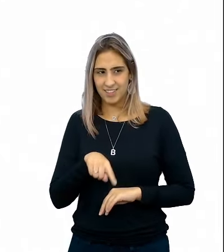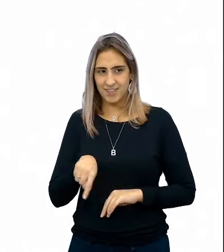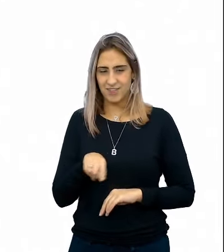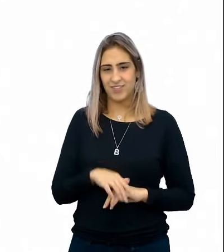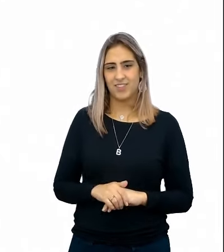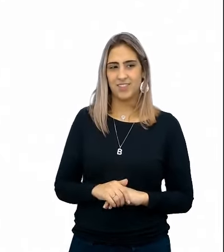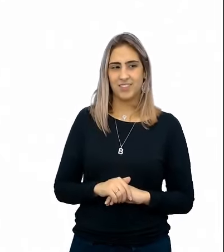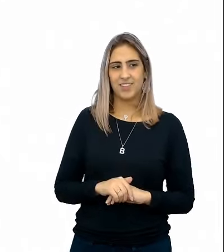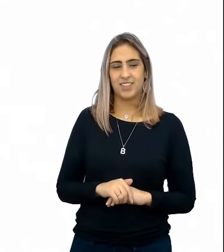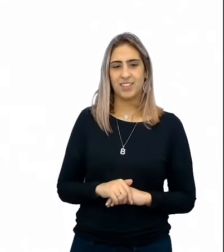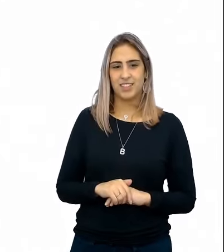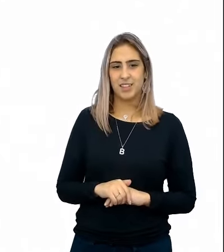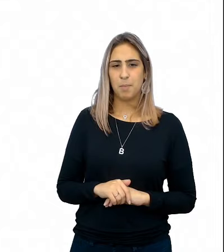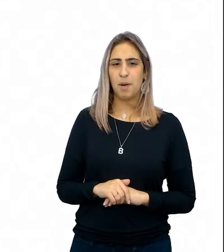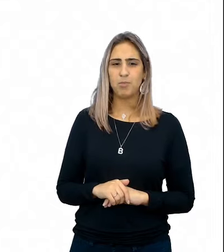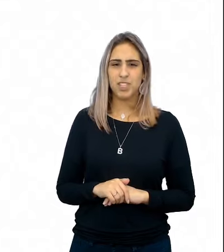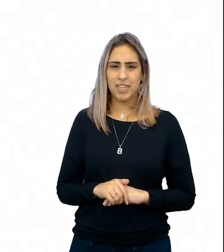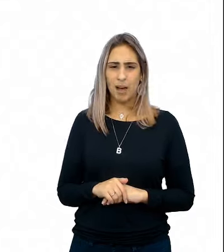de futsal,